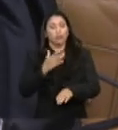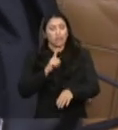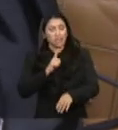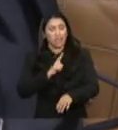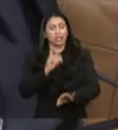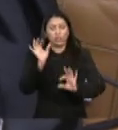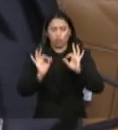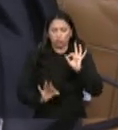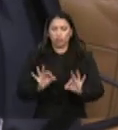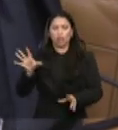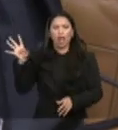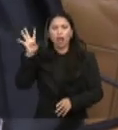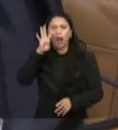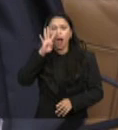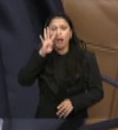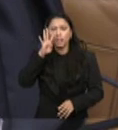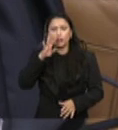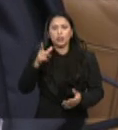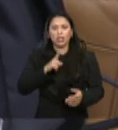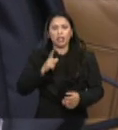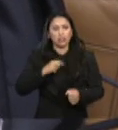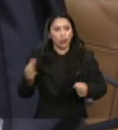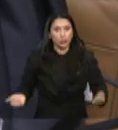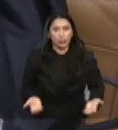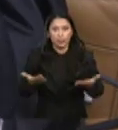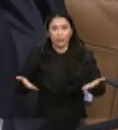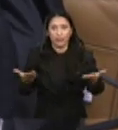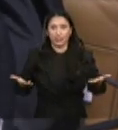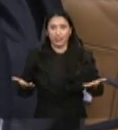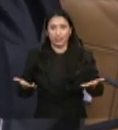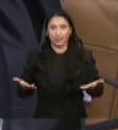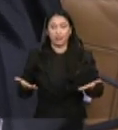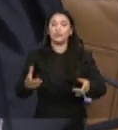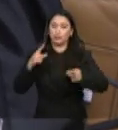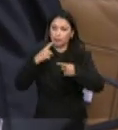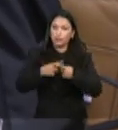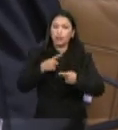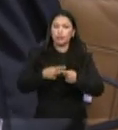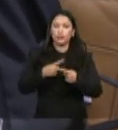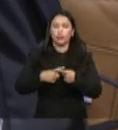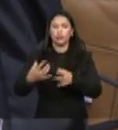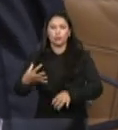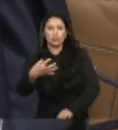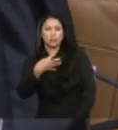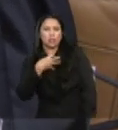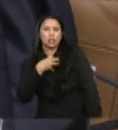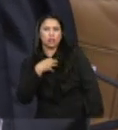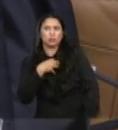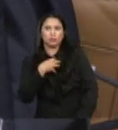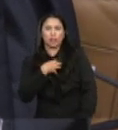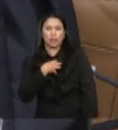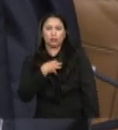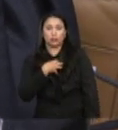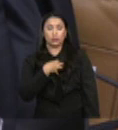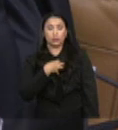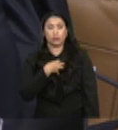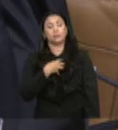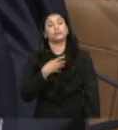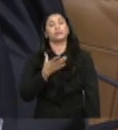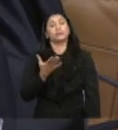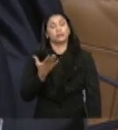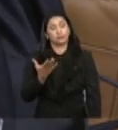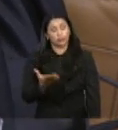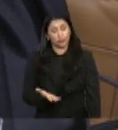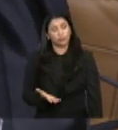justiça admiração e o entusiasmo porque todos os sentimentos grandes conclui